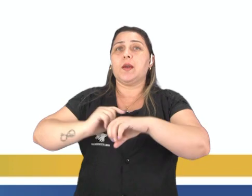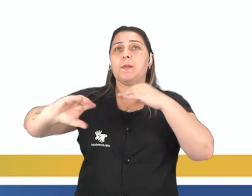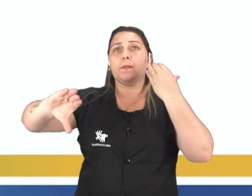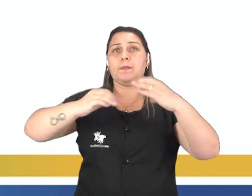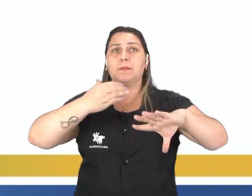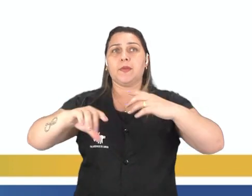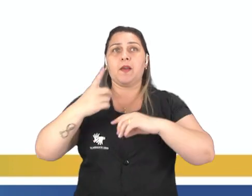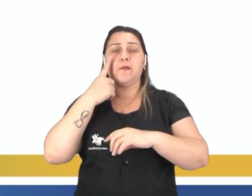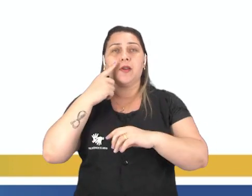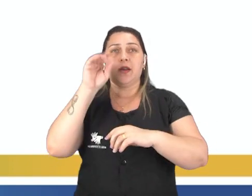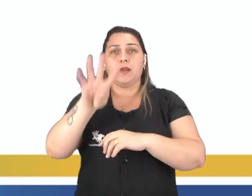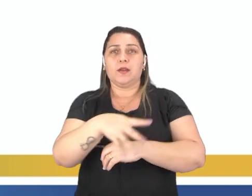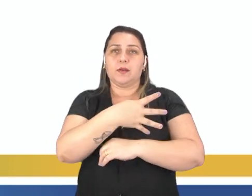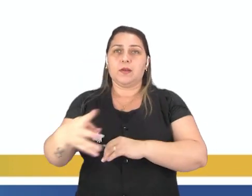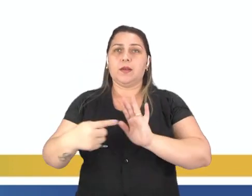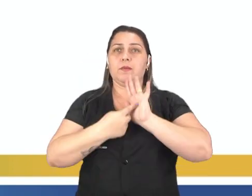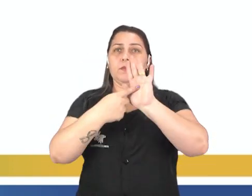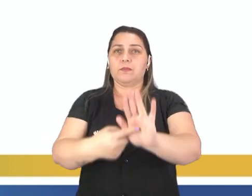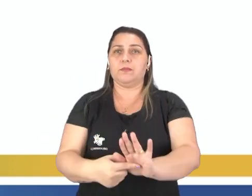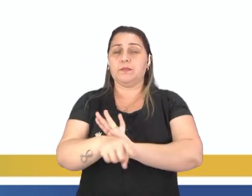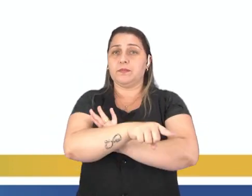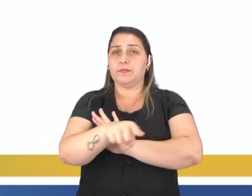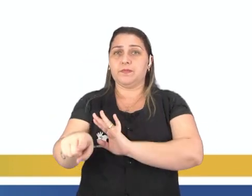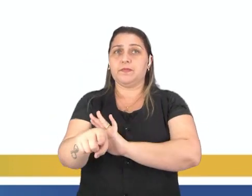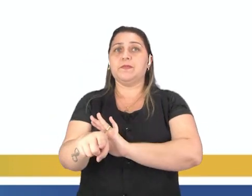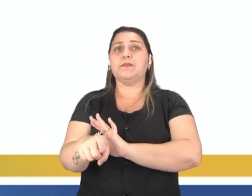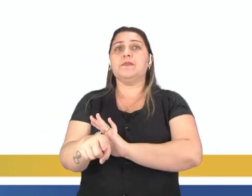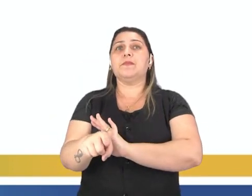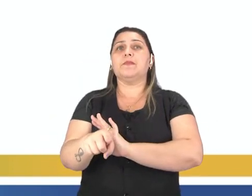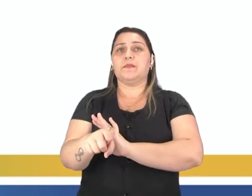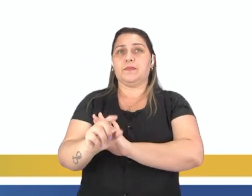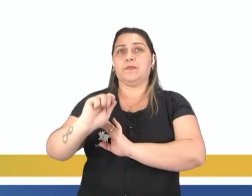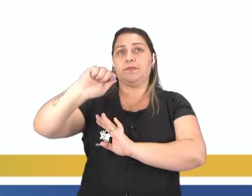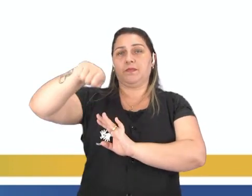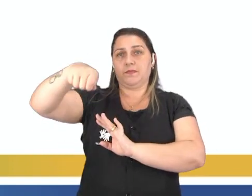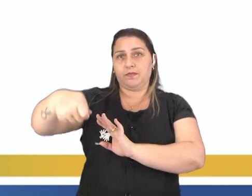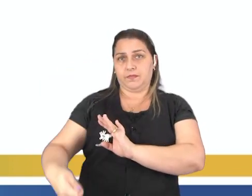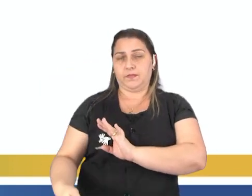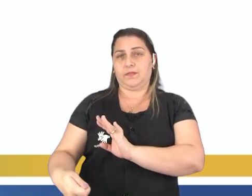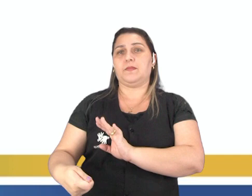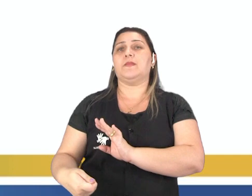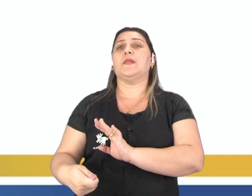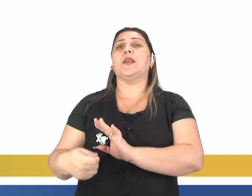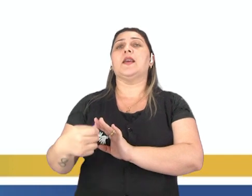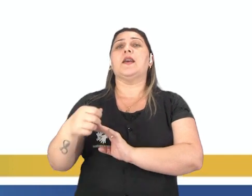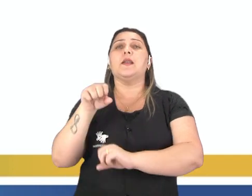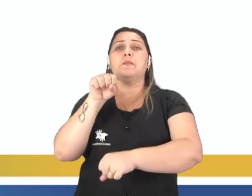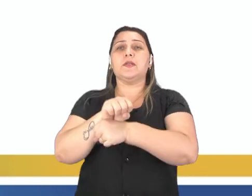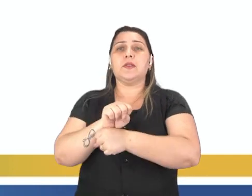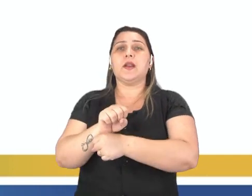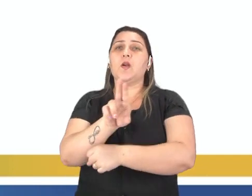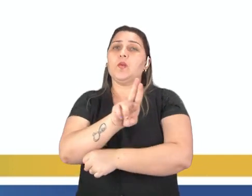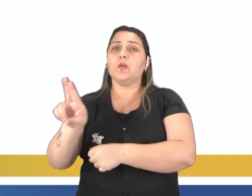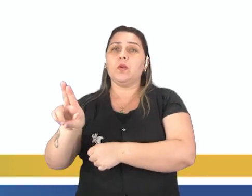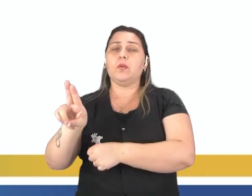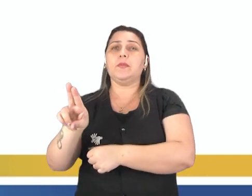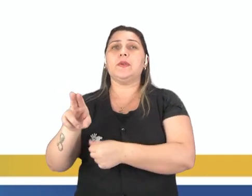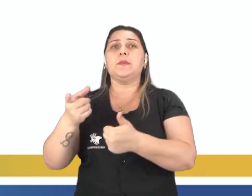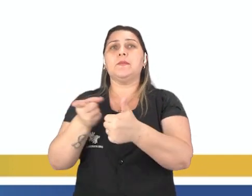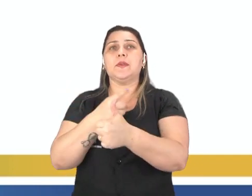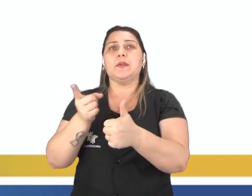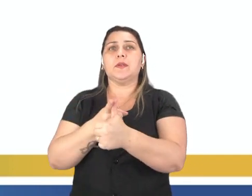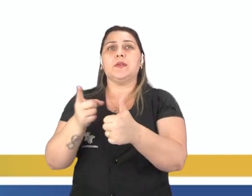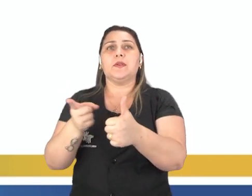Vejam aí nessa tabela que aparece para você as figuras desses símbolos, as suas pausas e a nomenclatura. A primeira